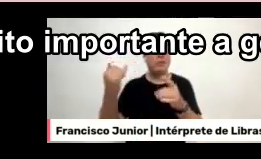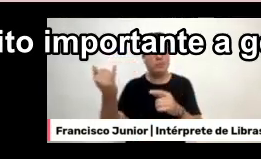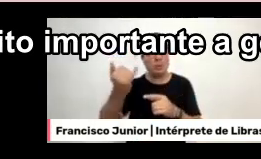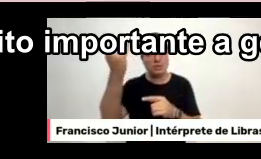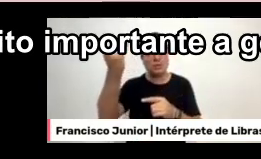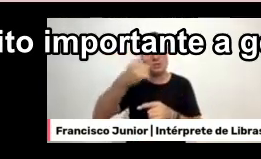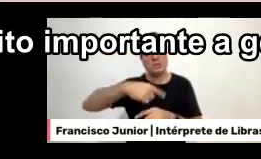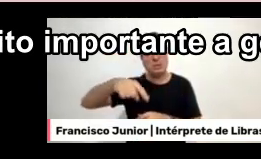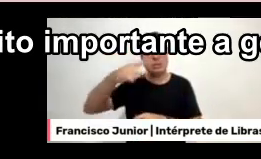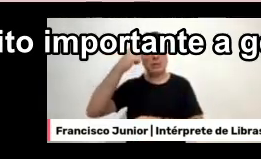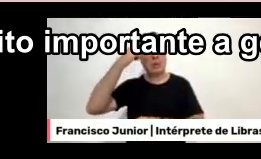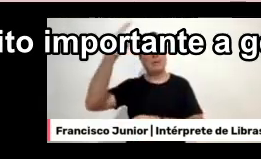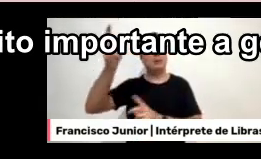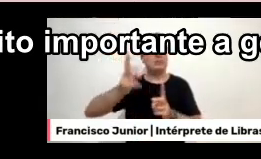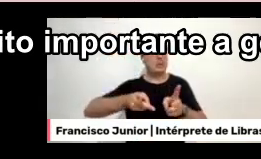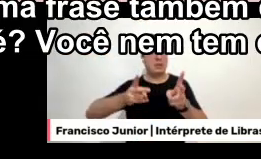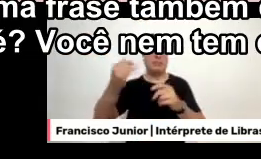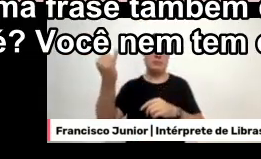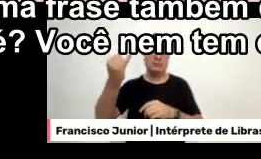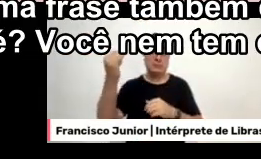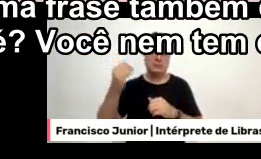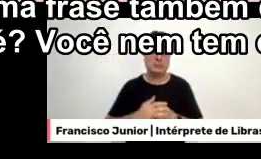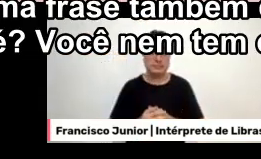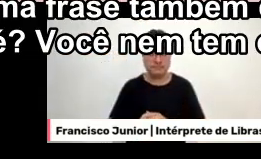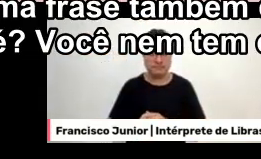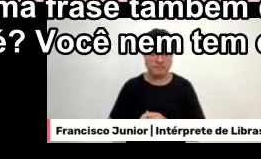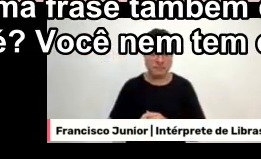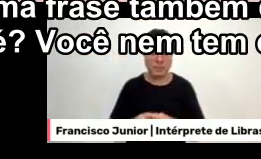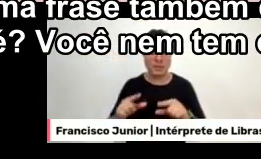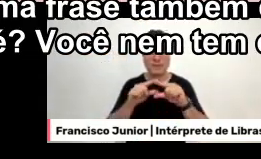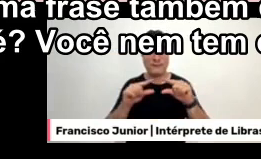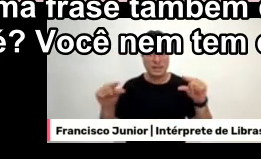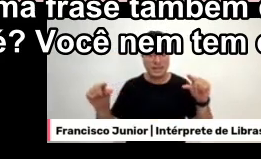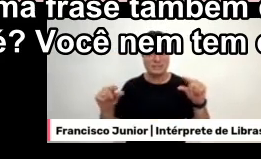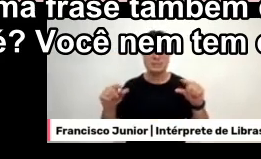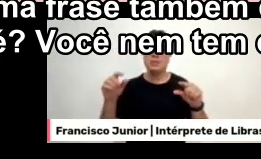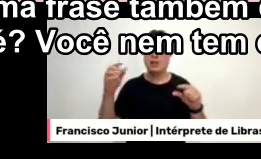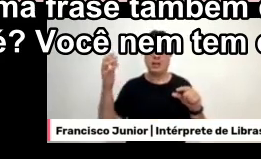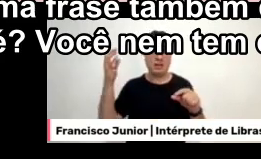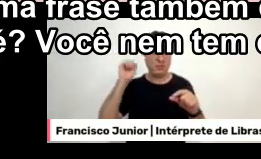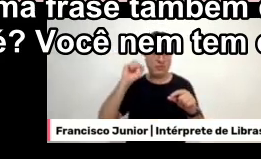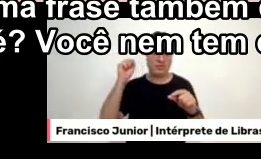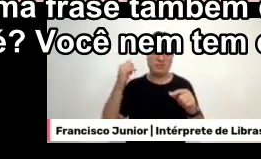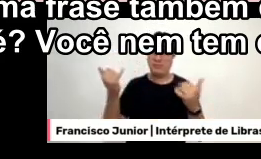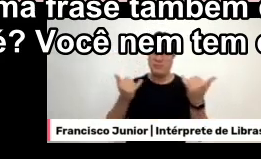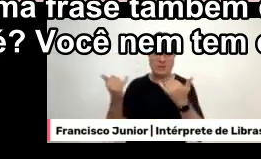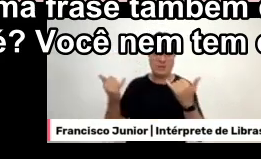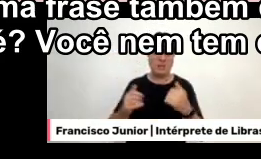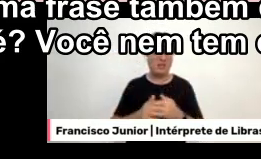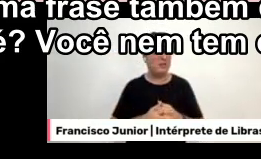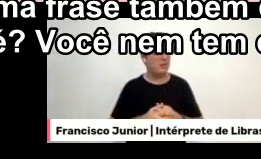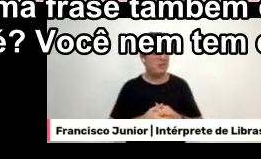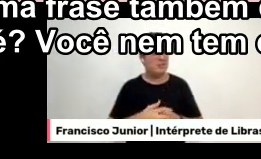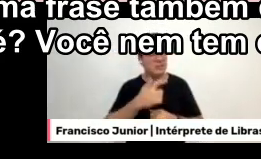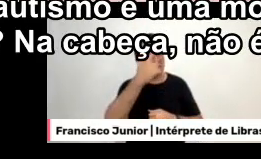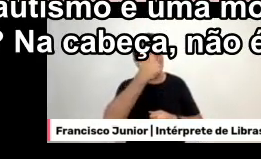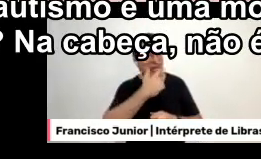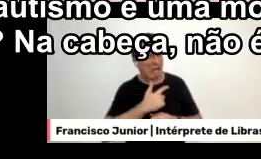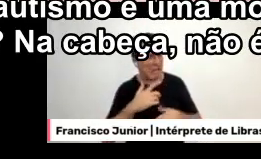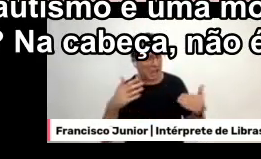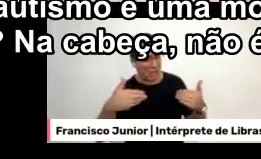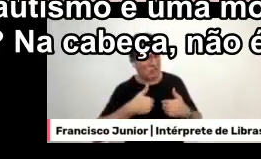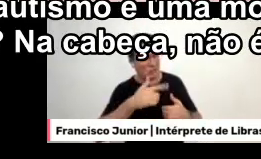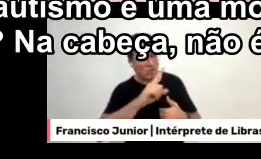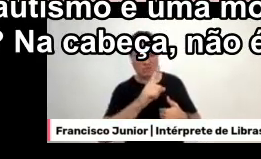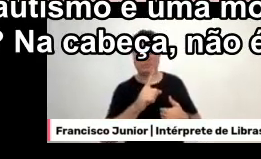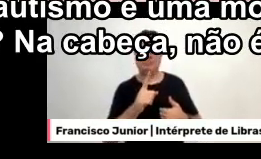gente sempre lembrar disso, né? E uma frase também que eu já ouvi bastante, né? Você nem tem cara de autista. Gente, o